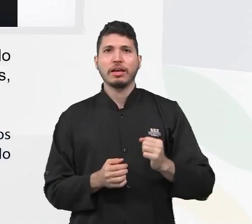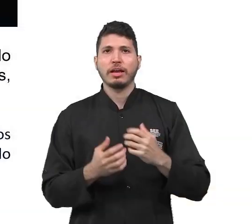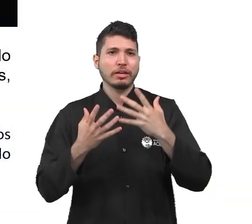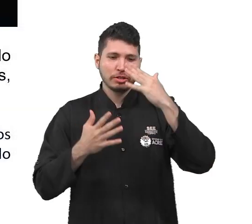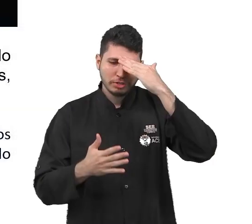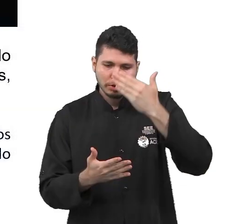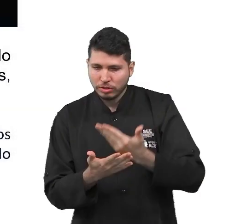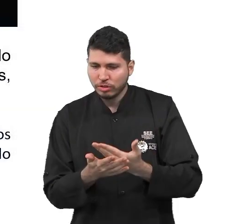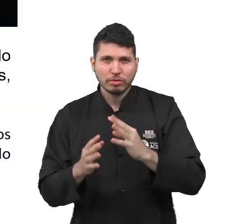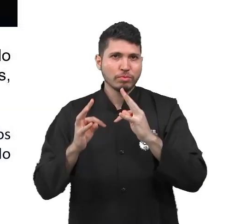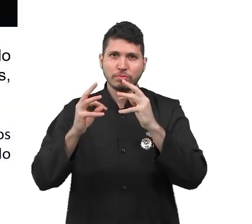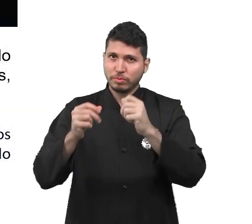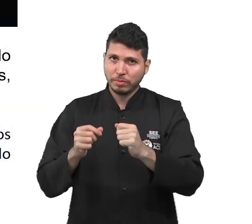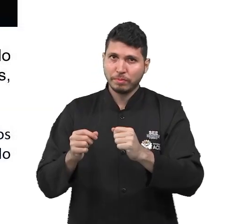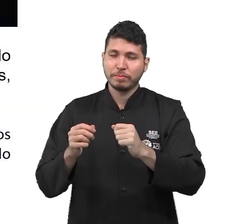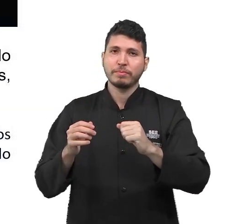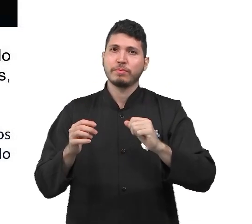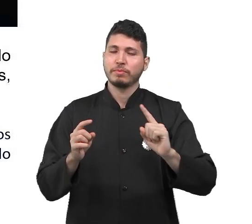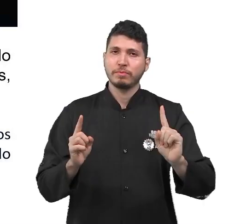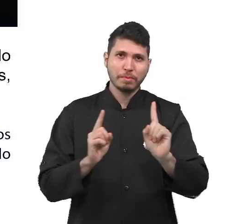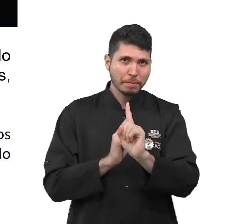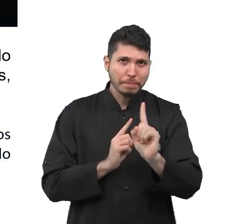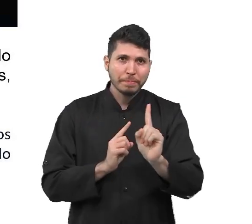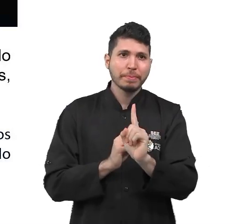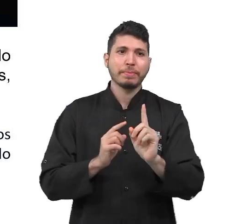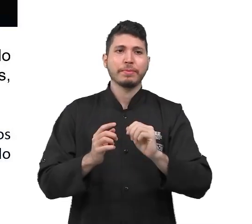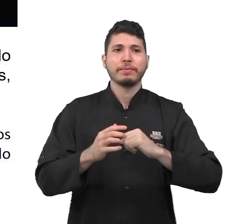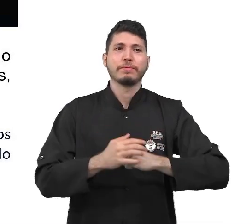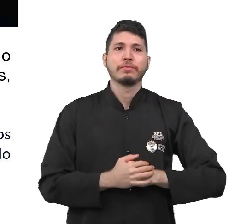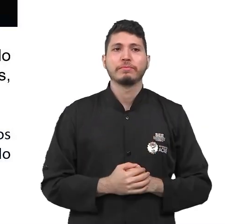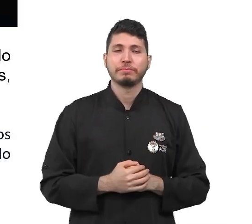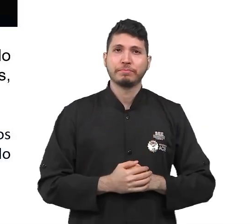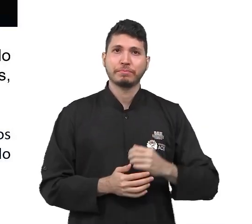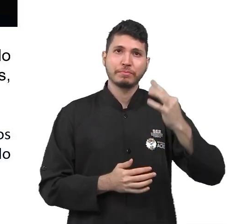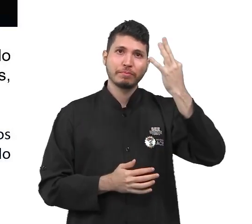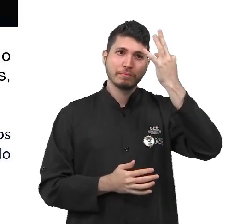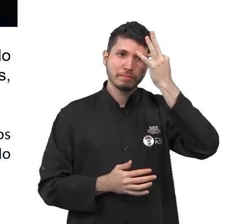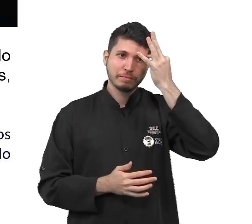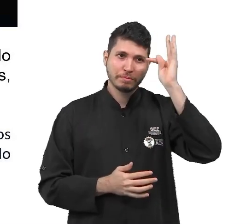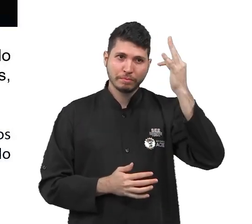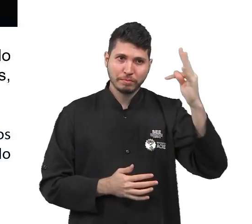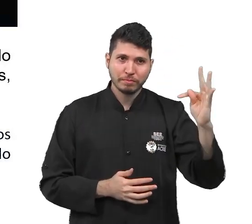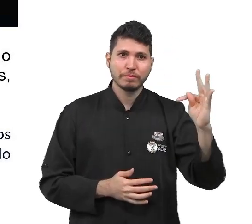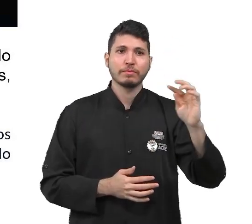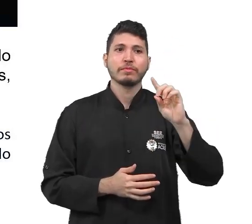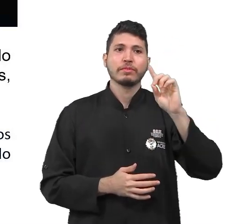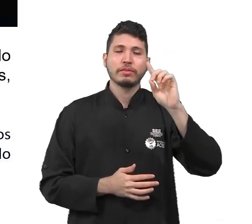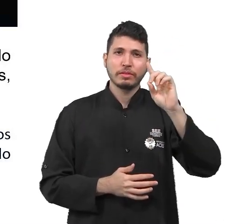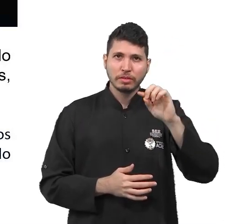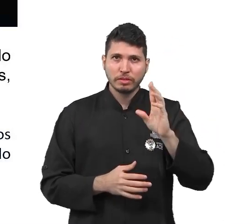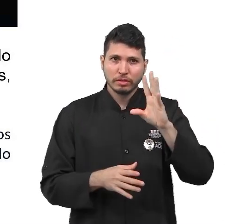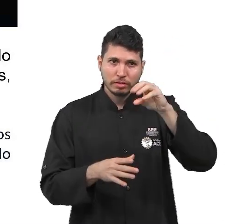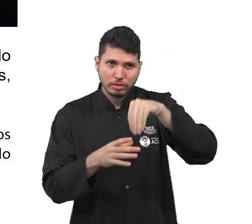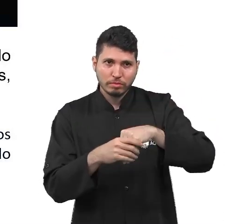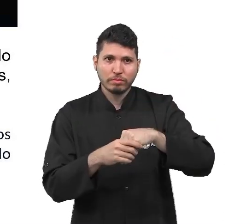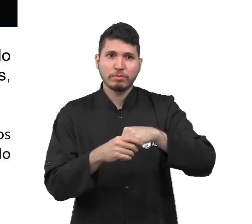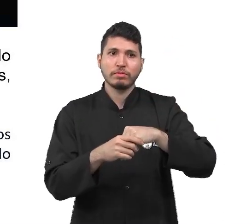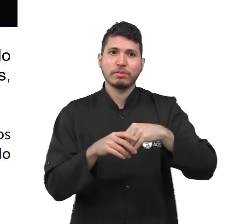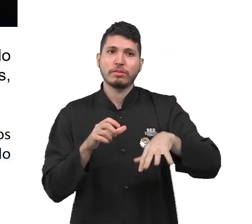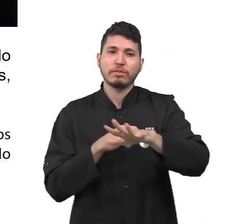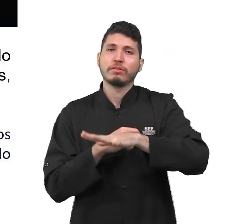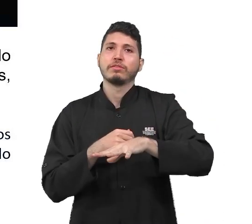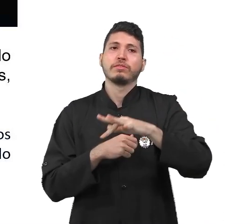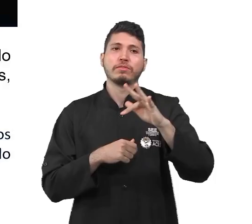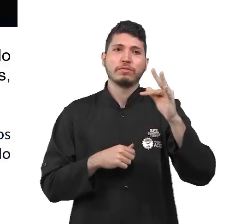A epistemologia é o ramo da filosofia, ou seja, é uma área da filosofia dedicada ao estudo do conhecimento